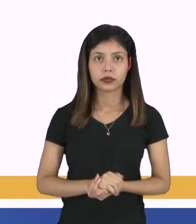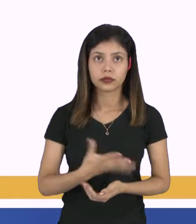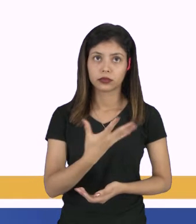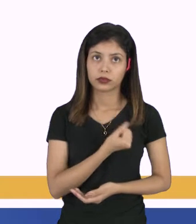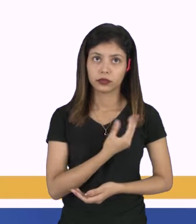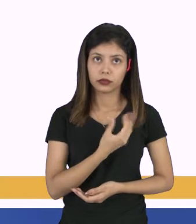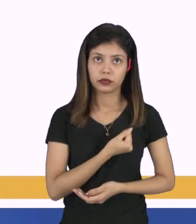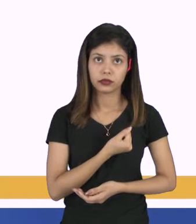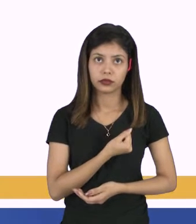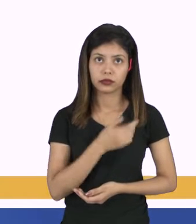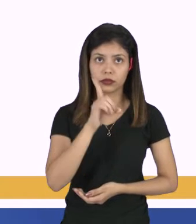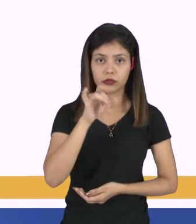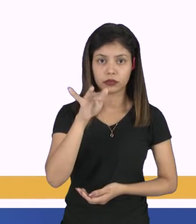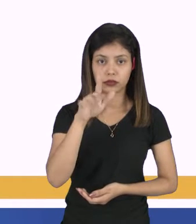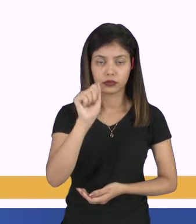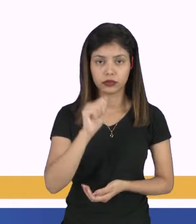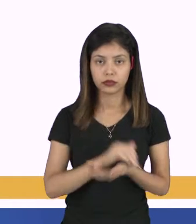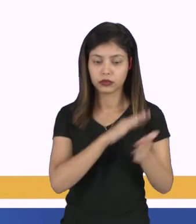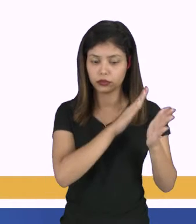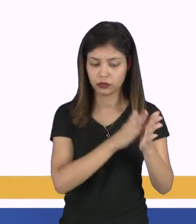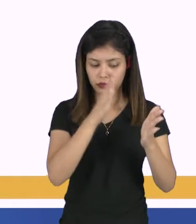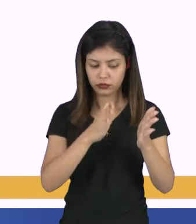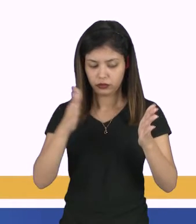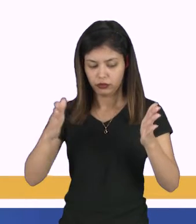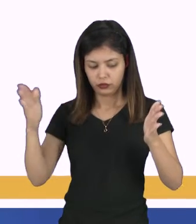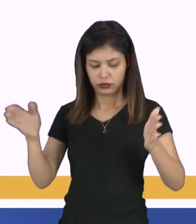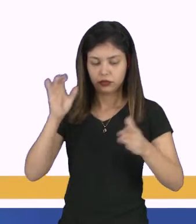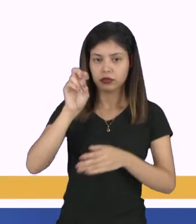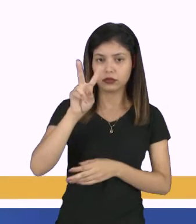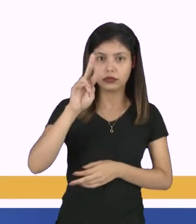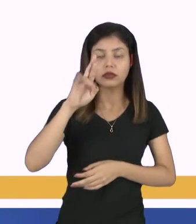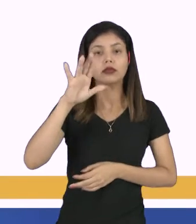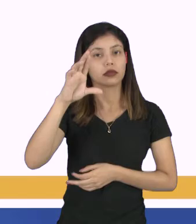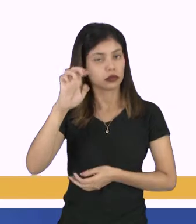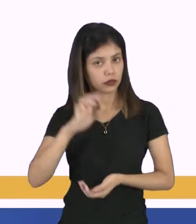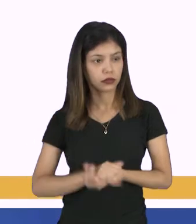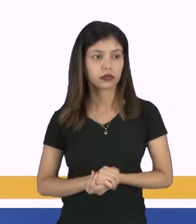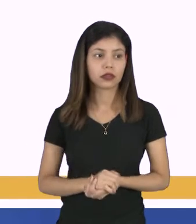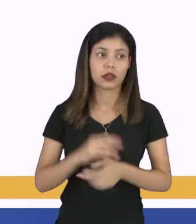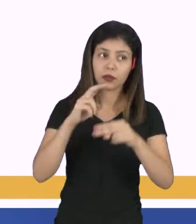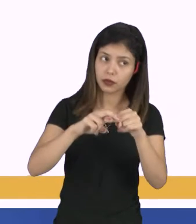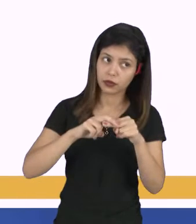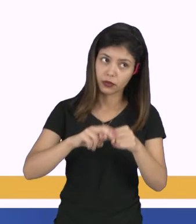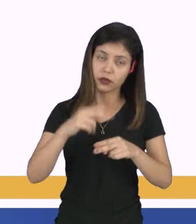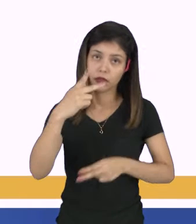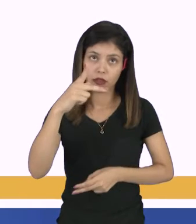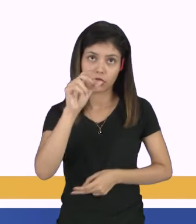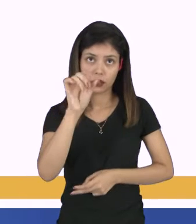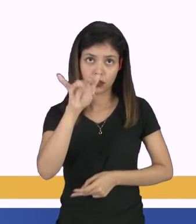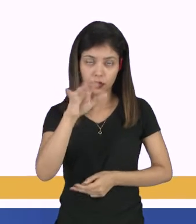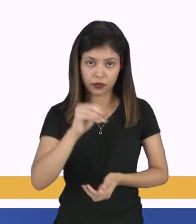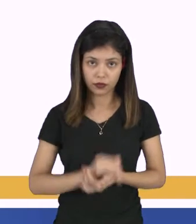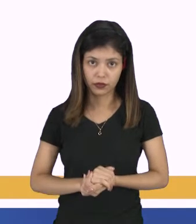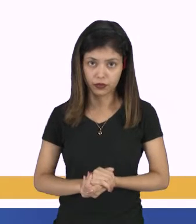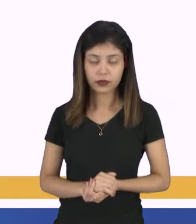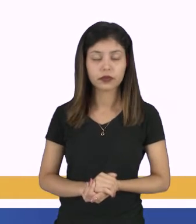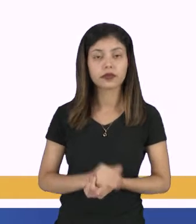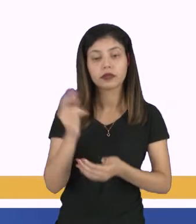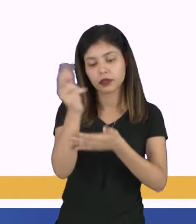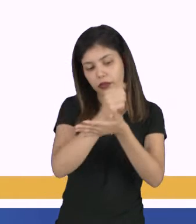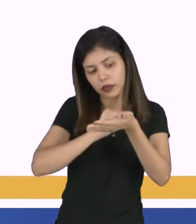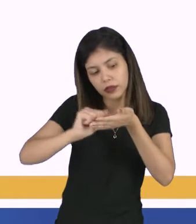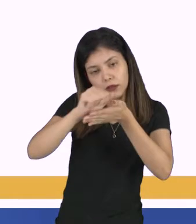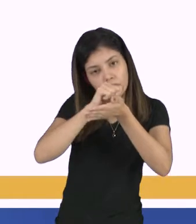do número de diagonais que partem de cada vértice. Portanto, este polígono aí que Roberto estava